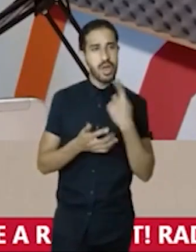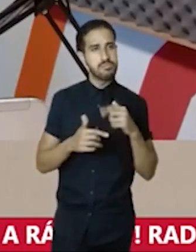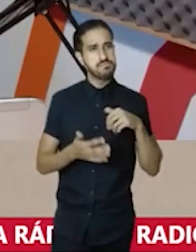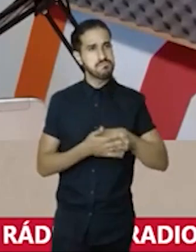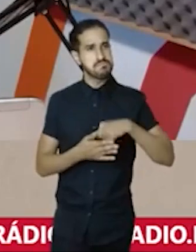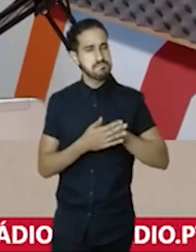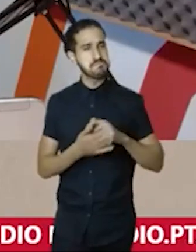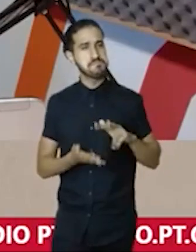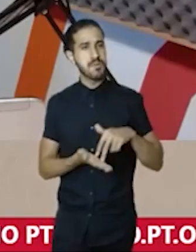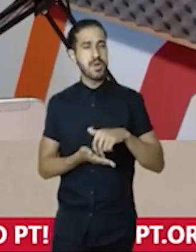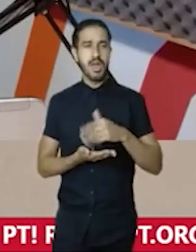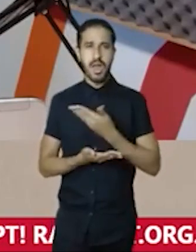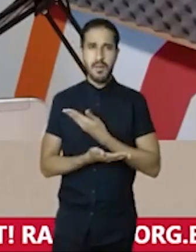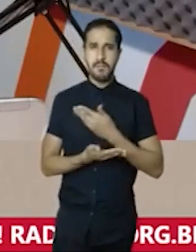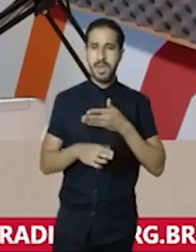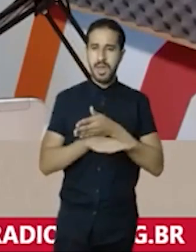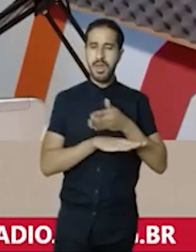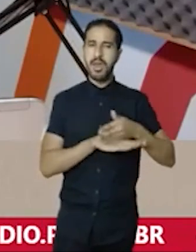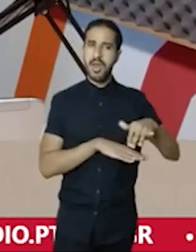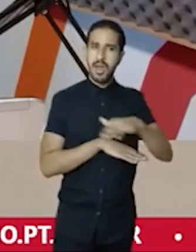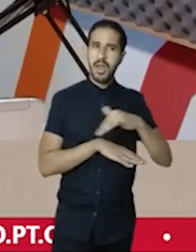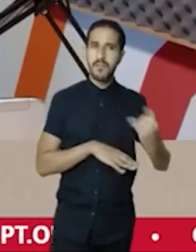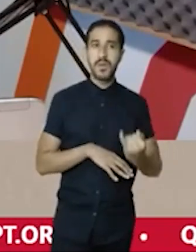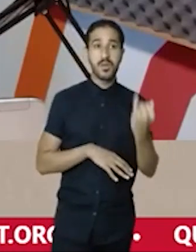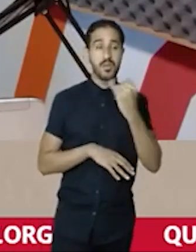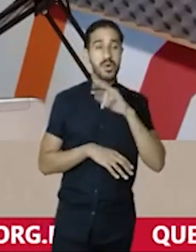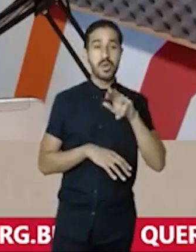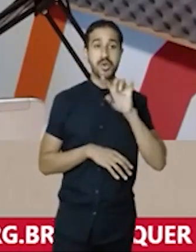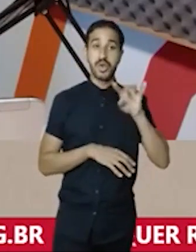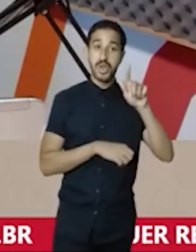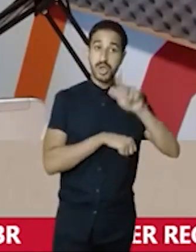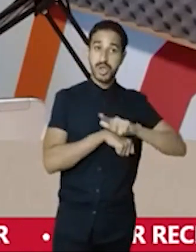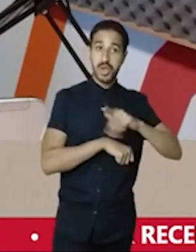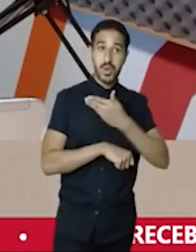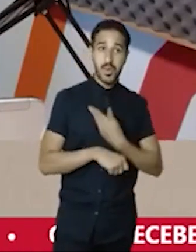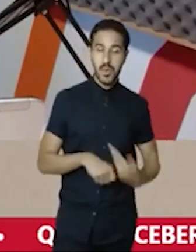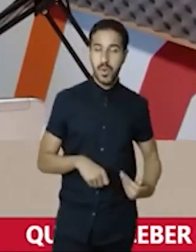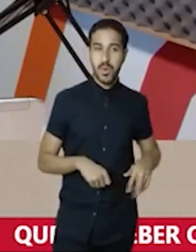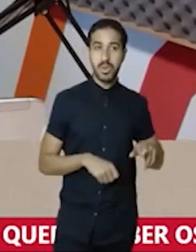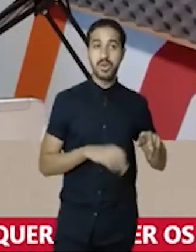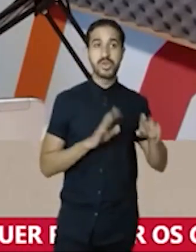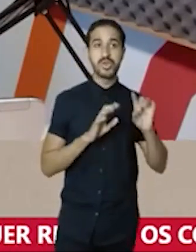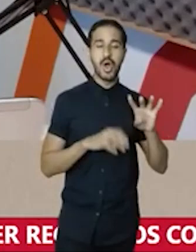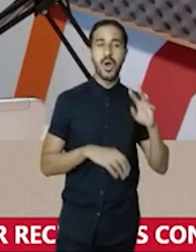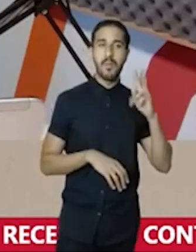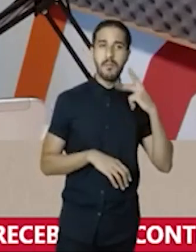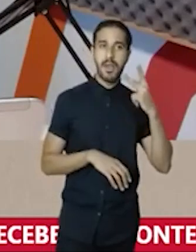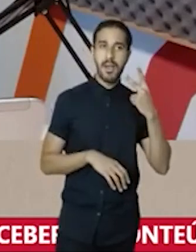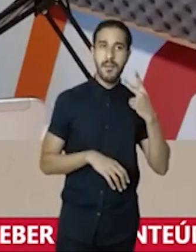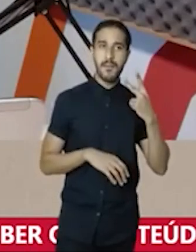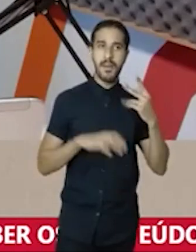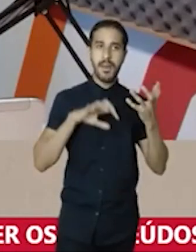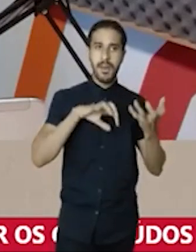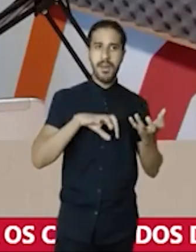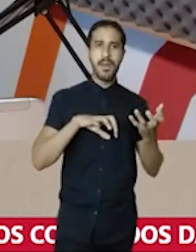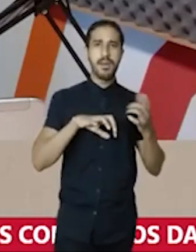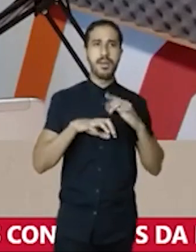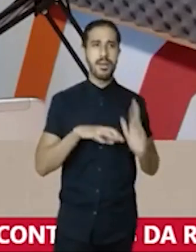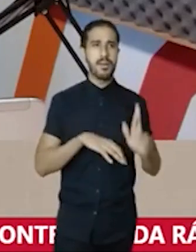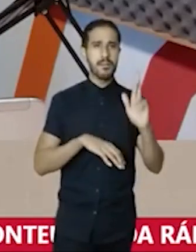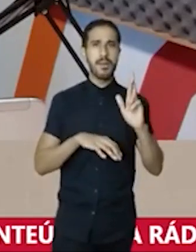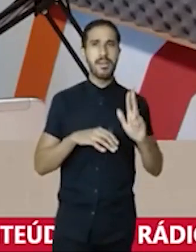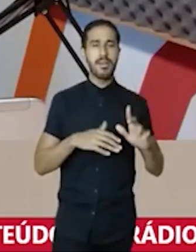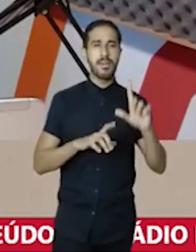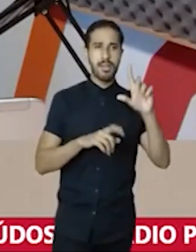Os nossos companheiros têm ocupado espaços importantes, não só na gestão pública, não só no parlamento, é importante dizer que a representatividade